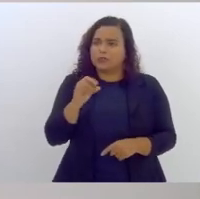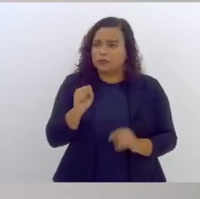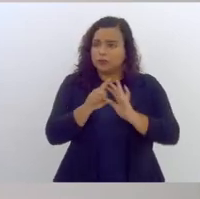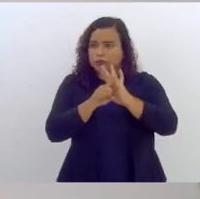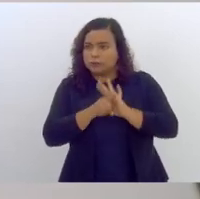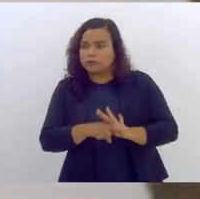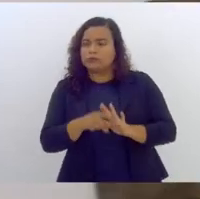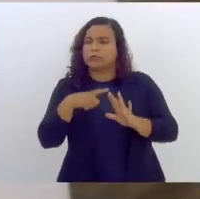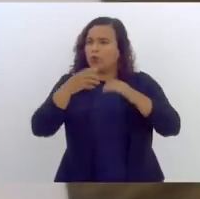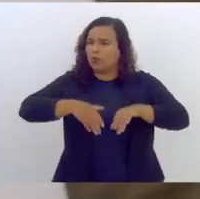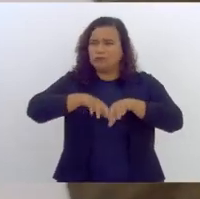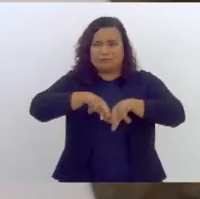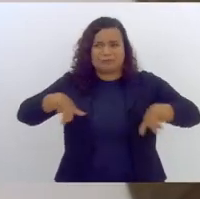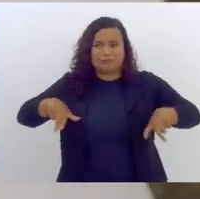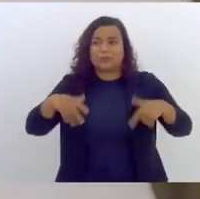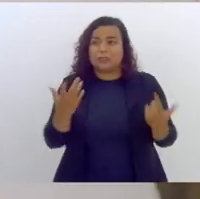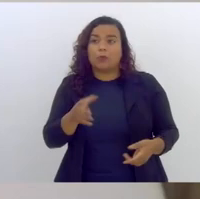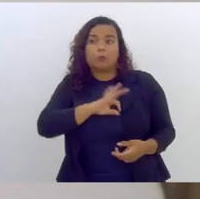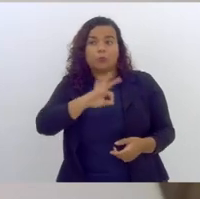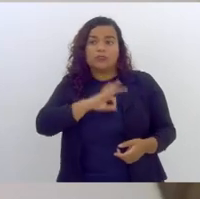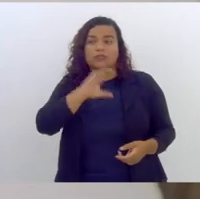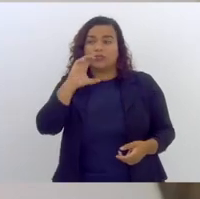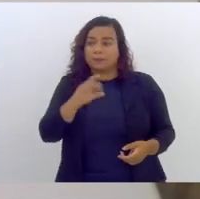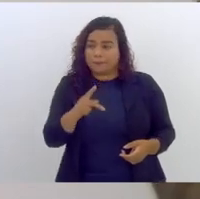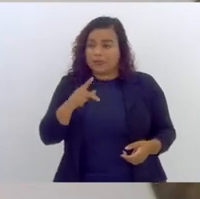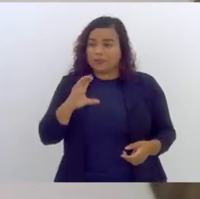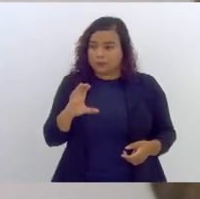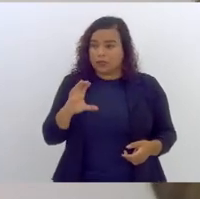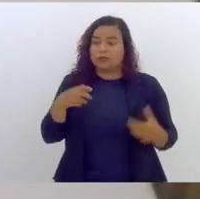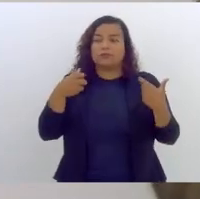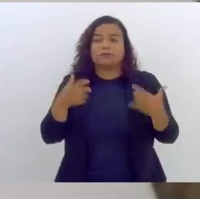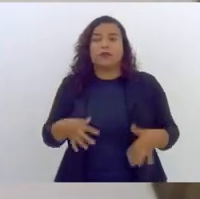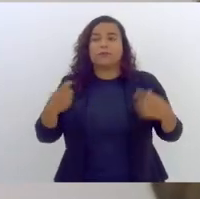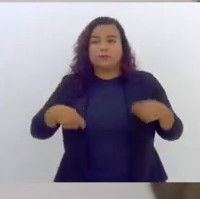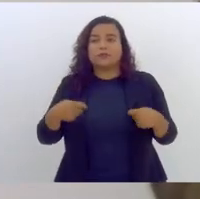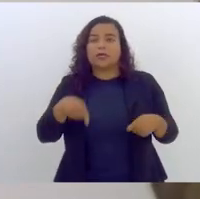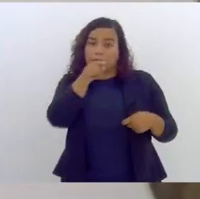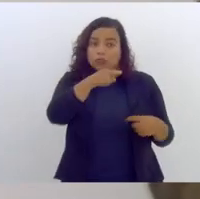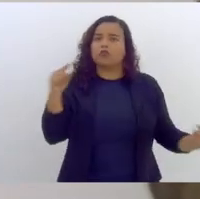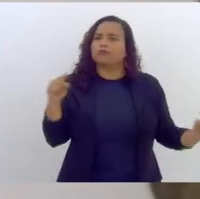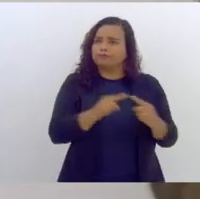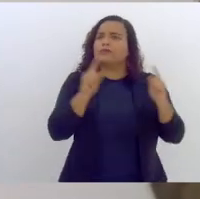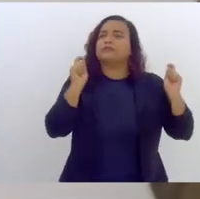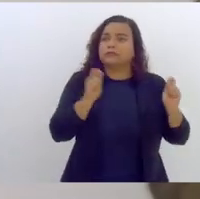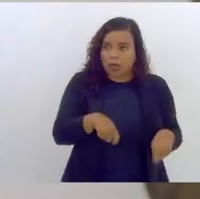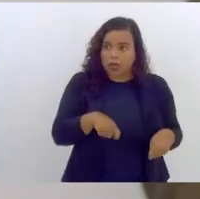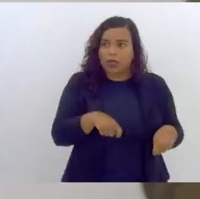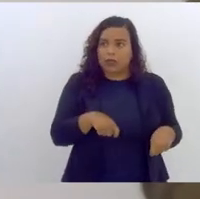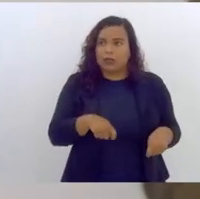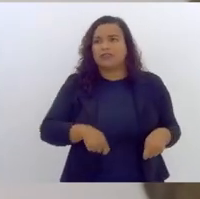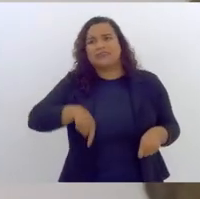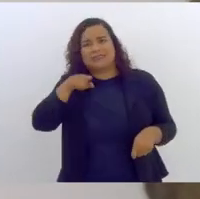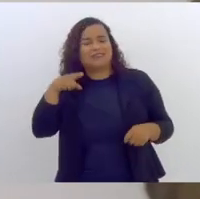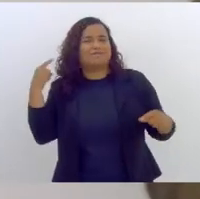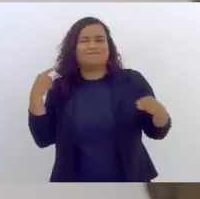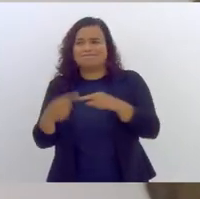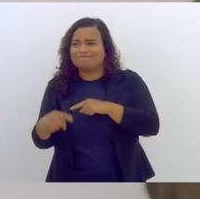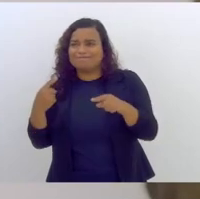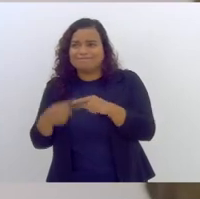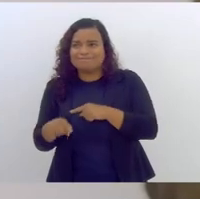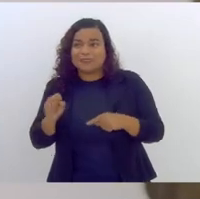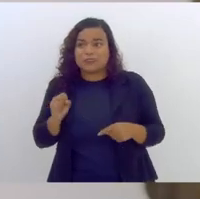que a polícia civil dissesse concretamente olha Isto é viável se não for viável